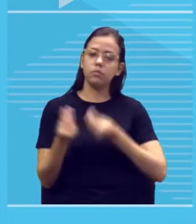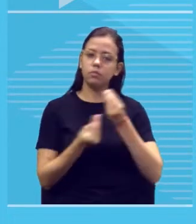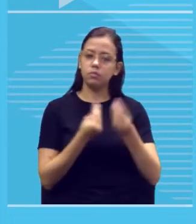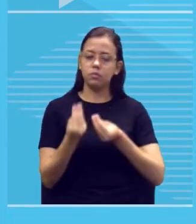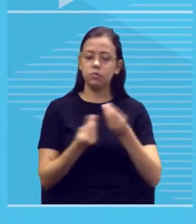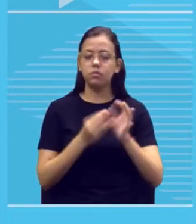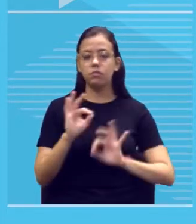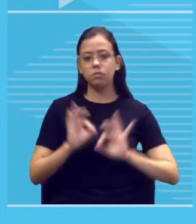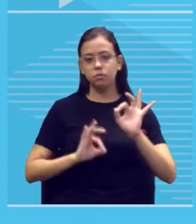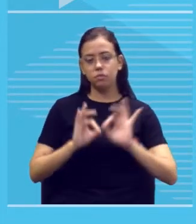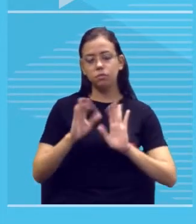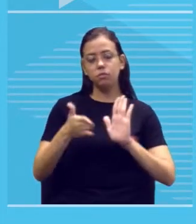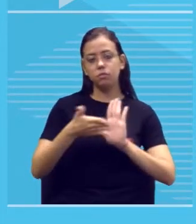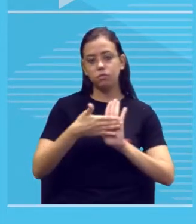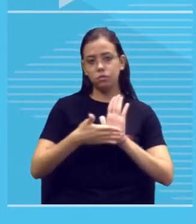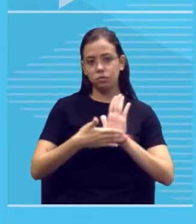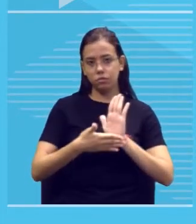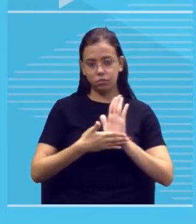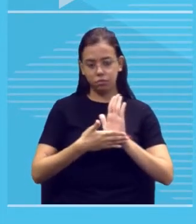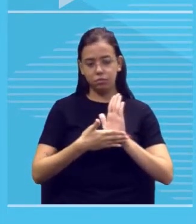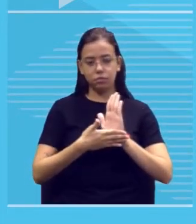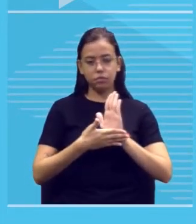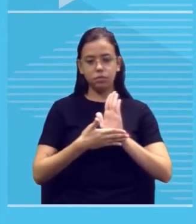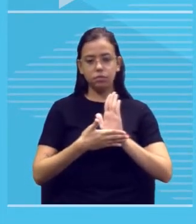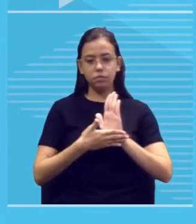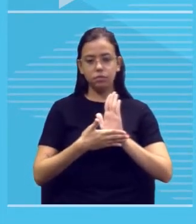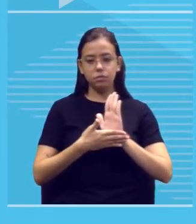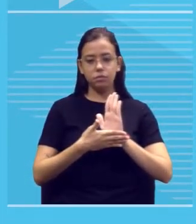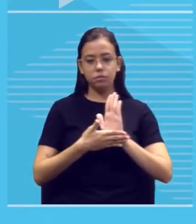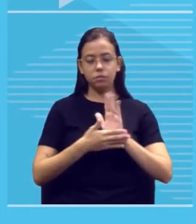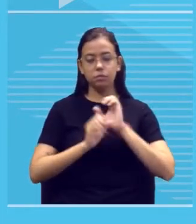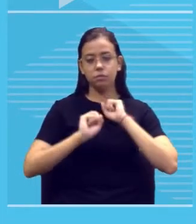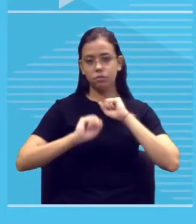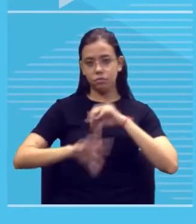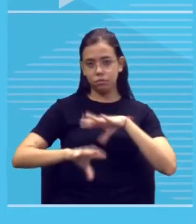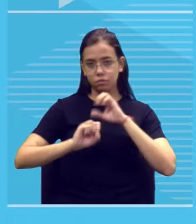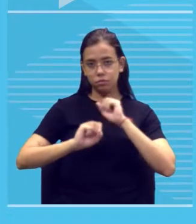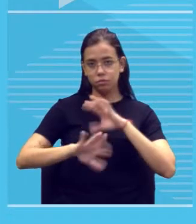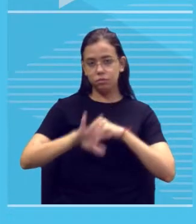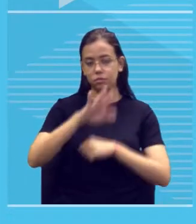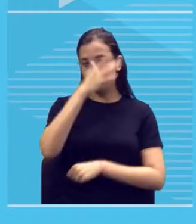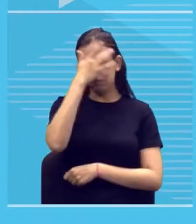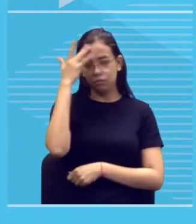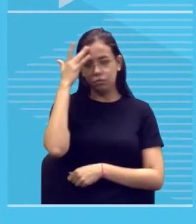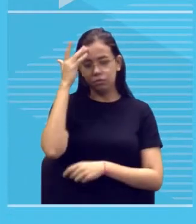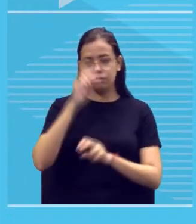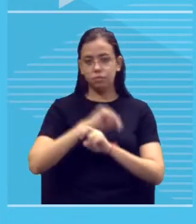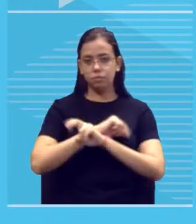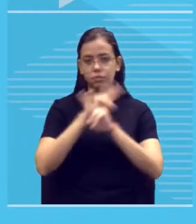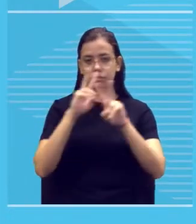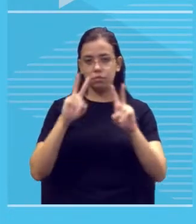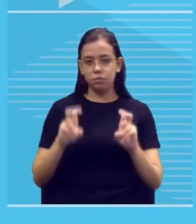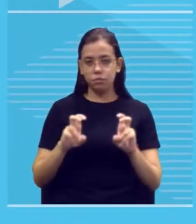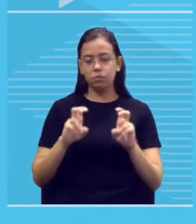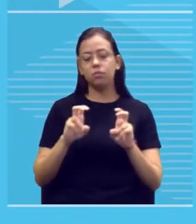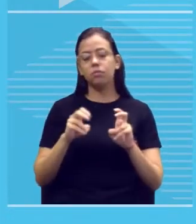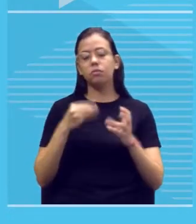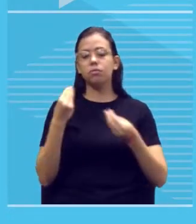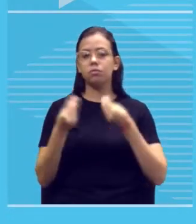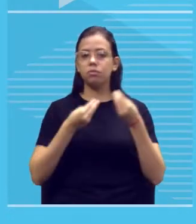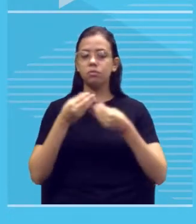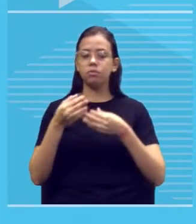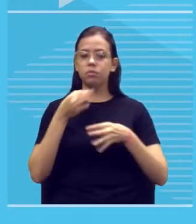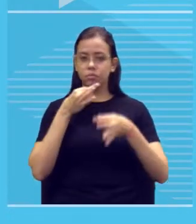dessa proposta de ensinar as pessoas sobre o seu